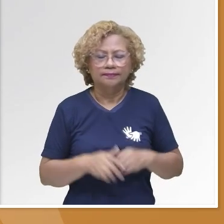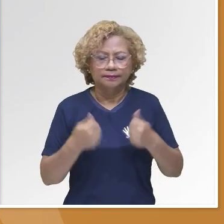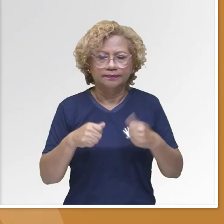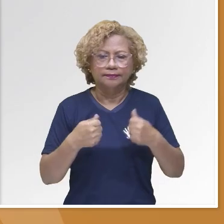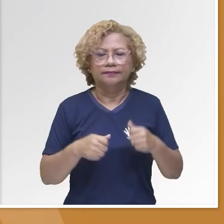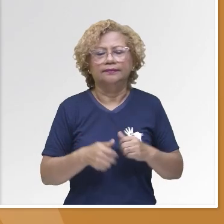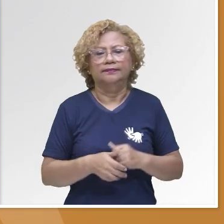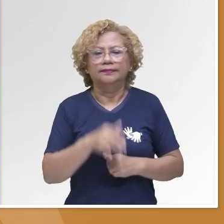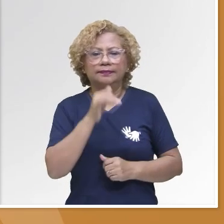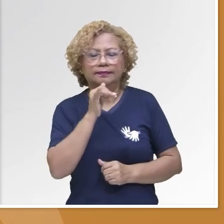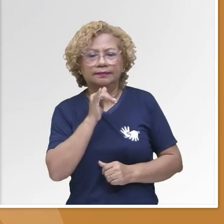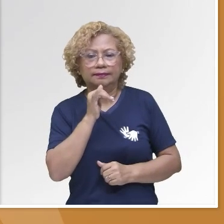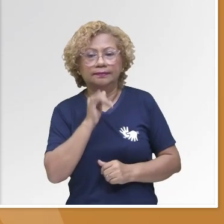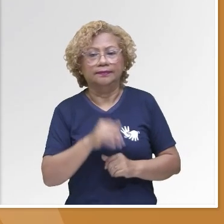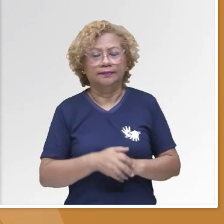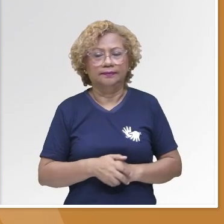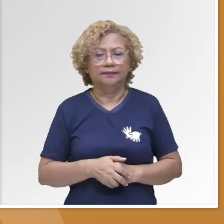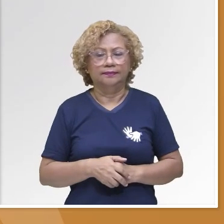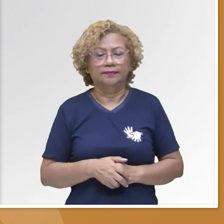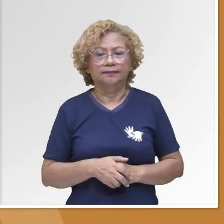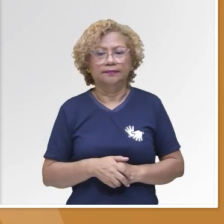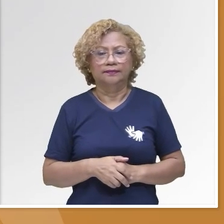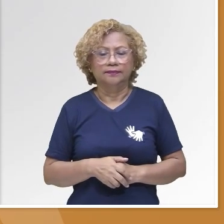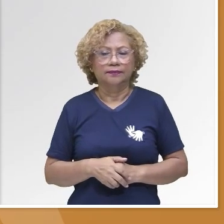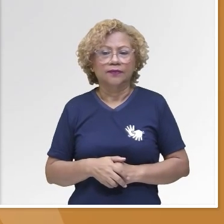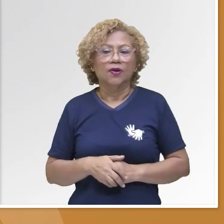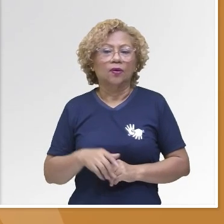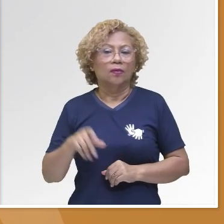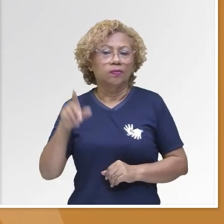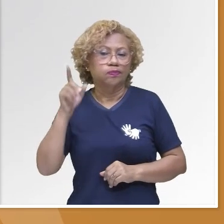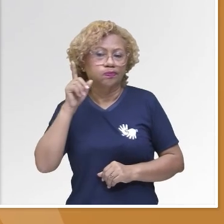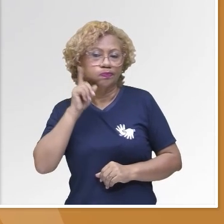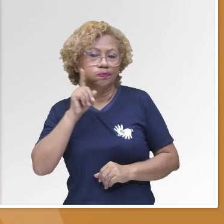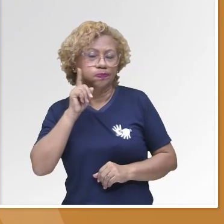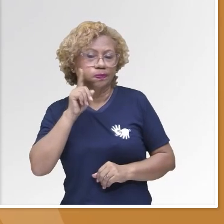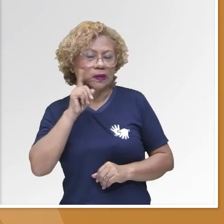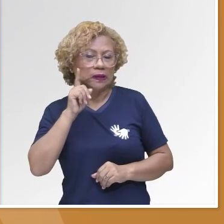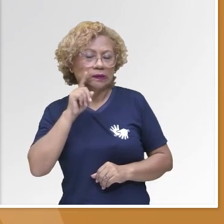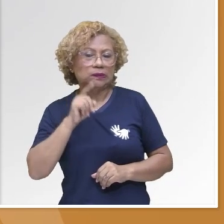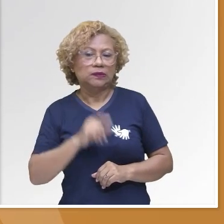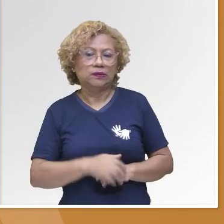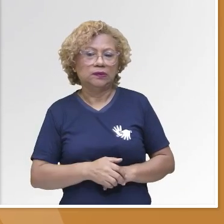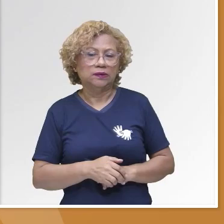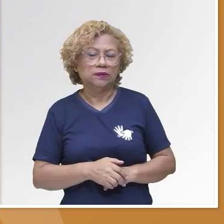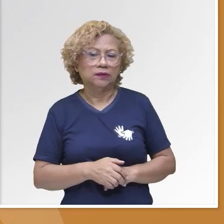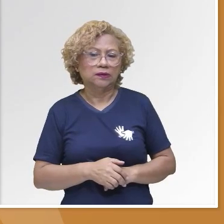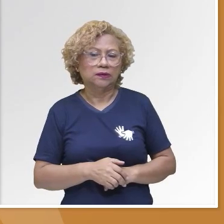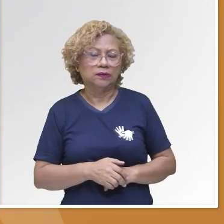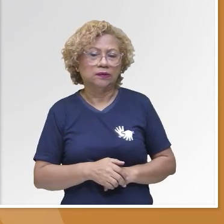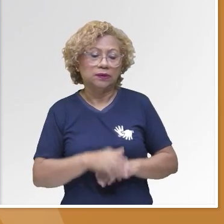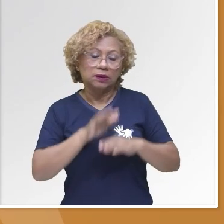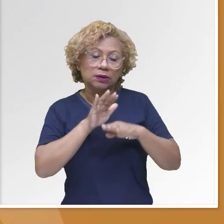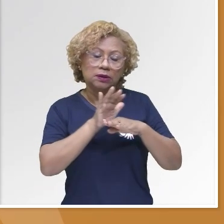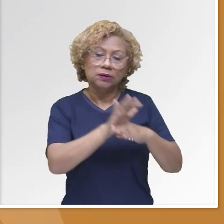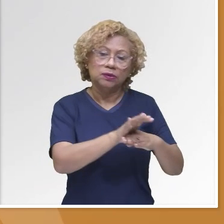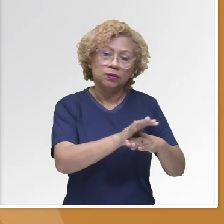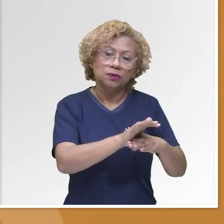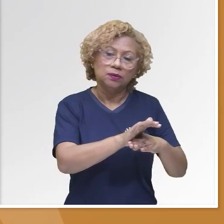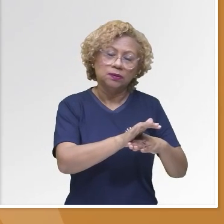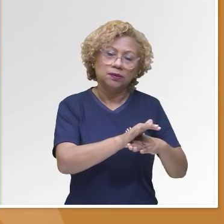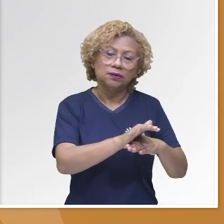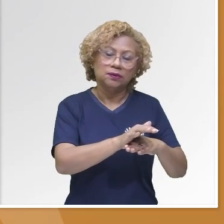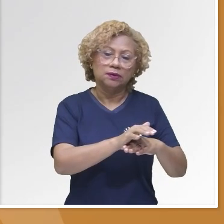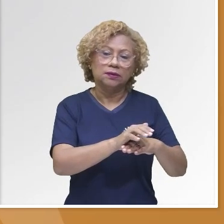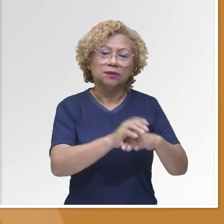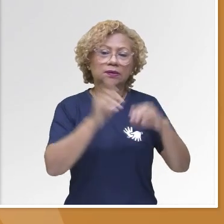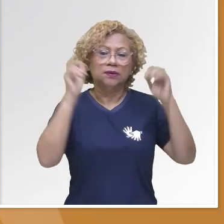Por exemplo, os Estados Unidos, ele acaba explorando quem? O México, né, que acaba dependendo ali dos Estados Unidos para comprar